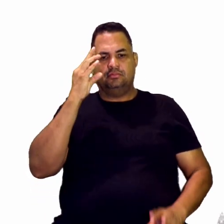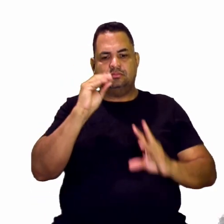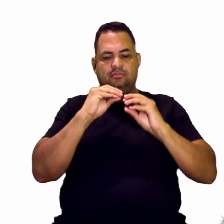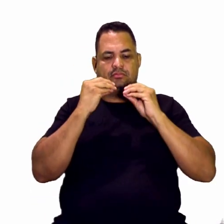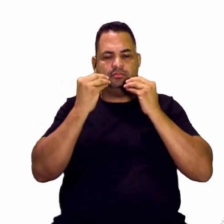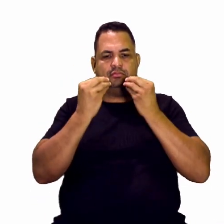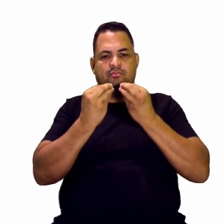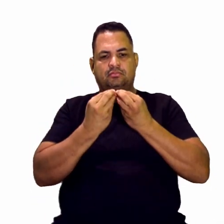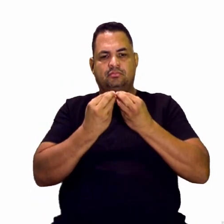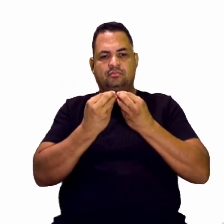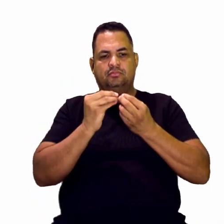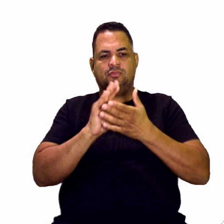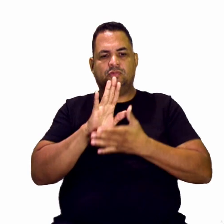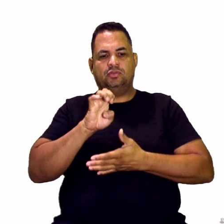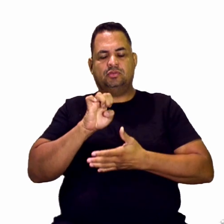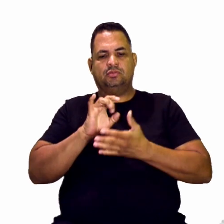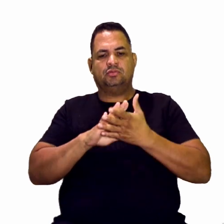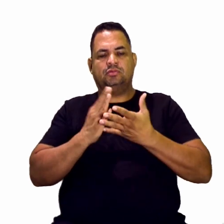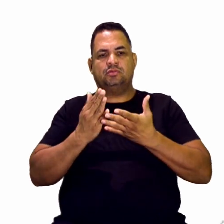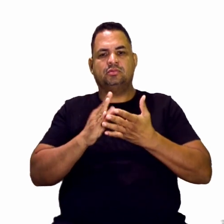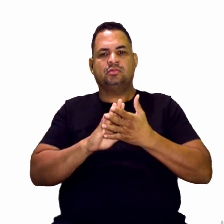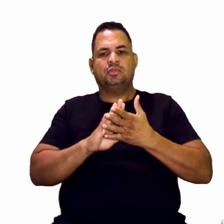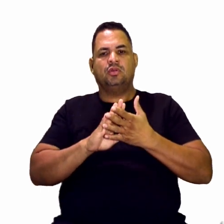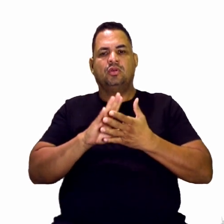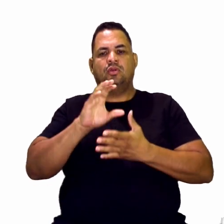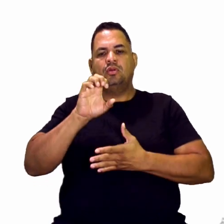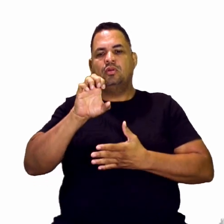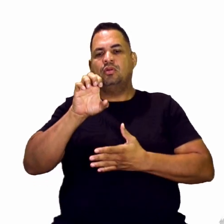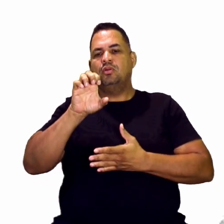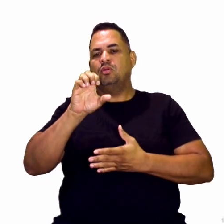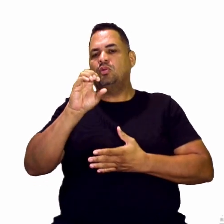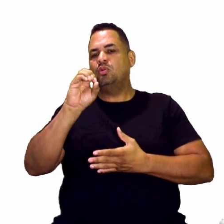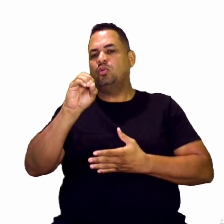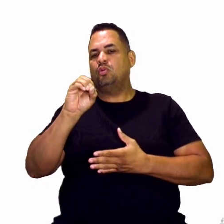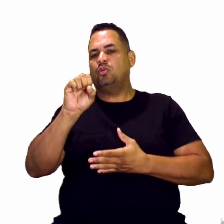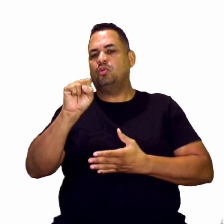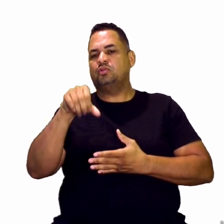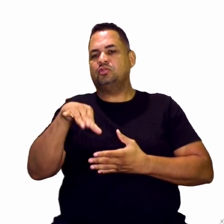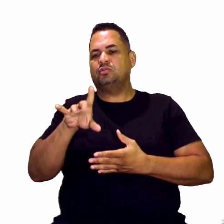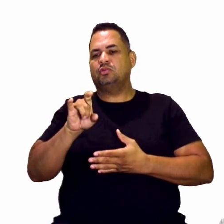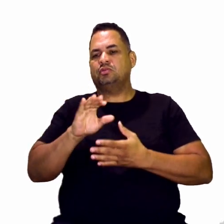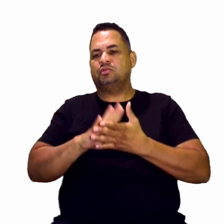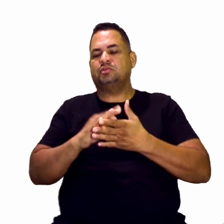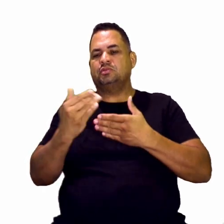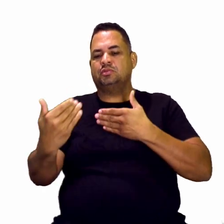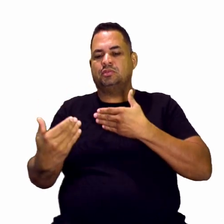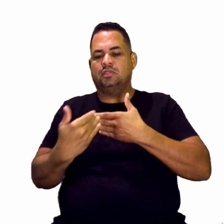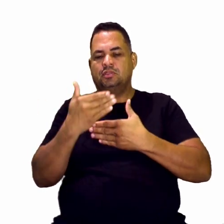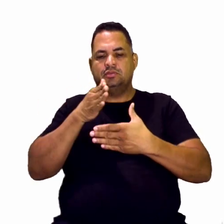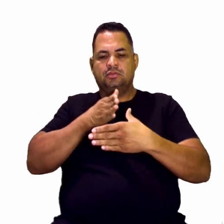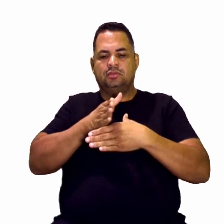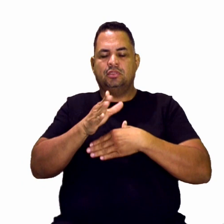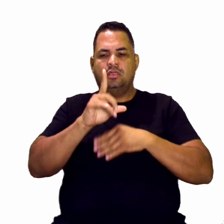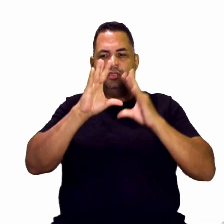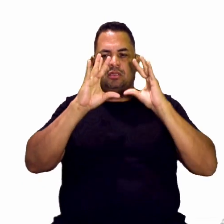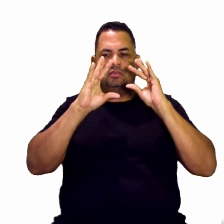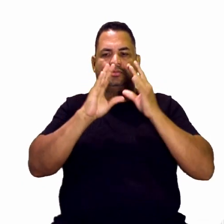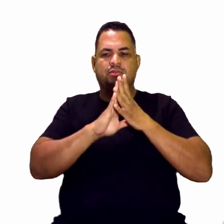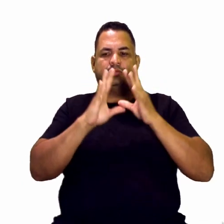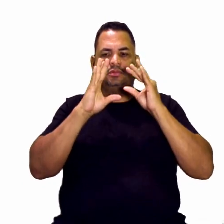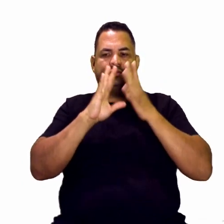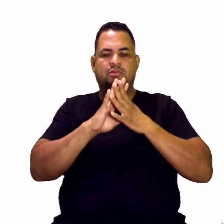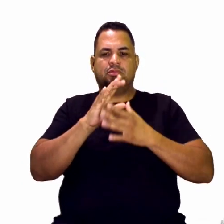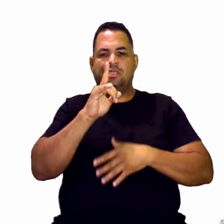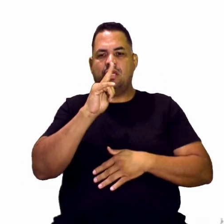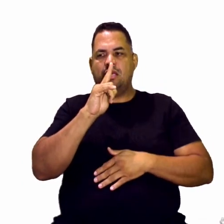substâncias mais robustas. Osmose vai cuidar da entrada e saída de água de dentro da célula, tá bom? É a